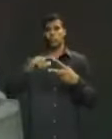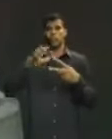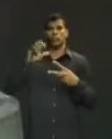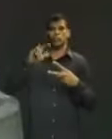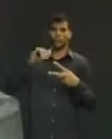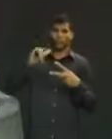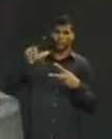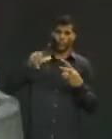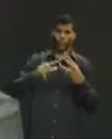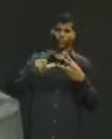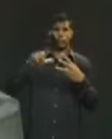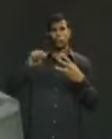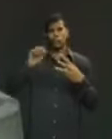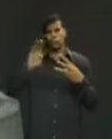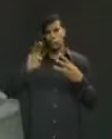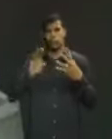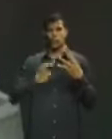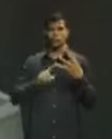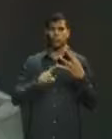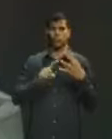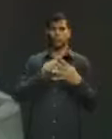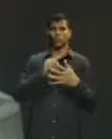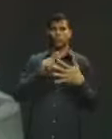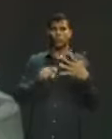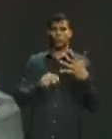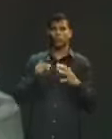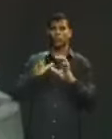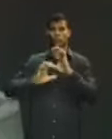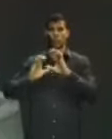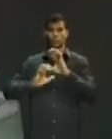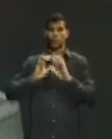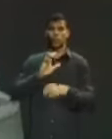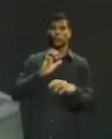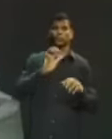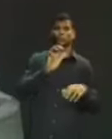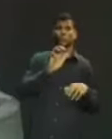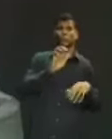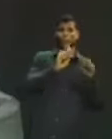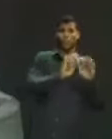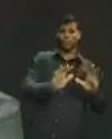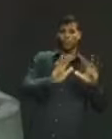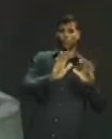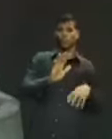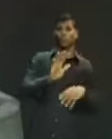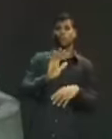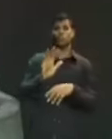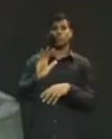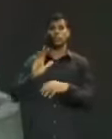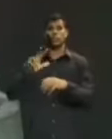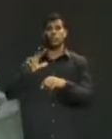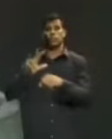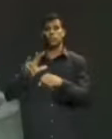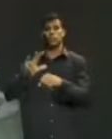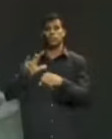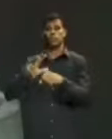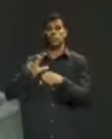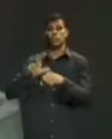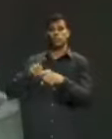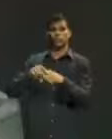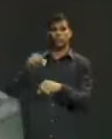Federal do Ceará, da Universidade Estadual do Ceará, também da Universidade de Fortaleza. A parceria com o movimento Cada Vida